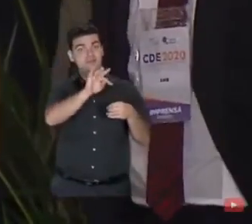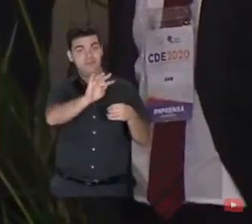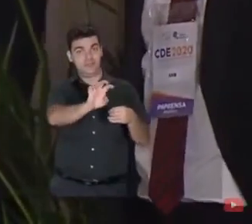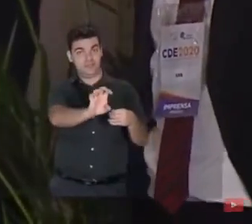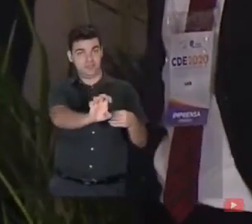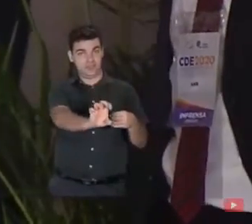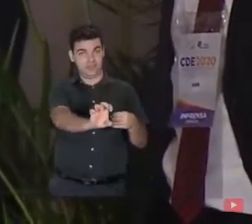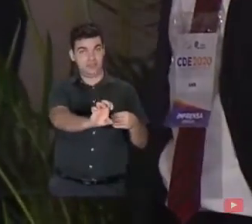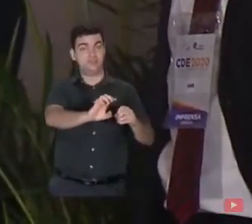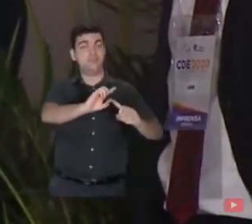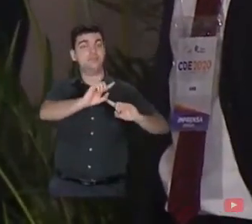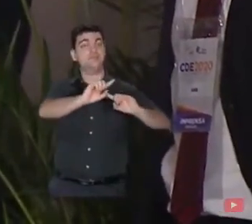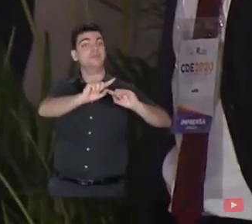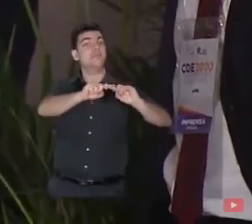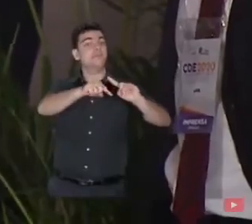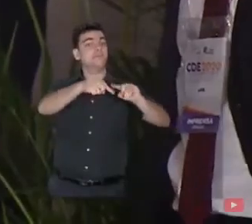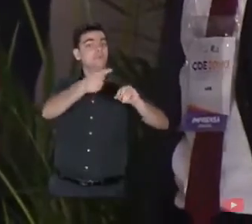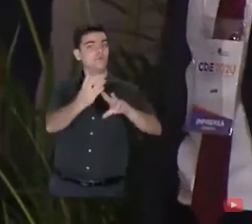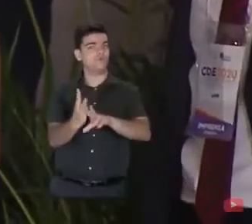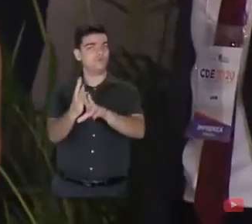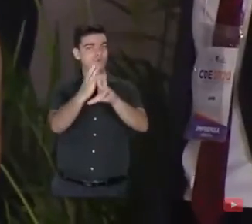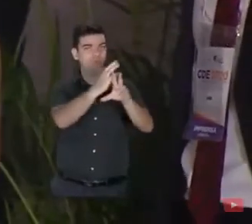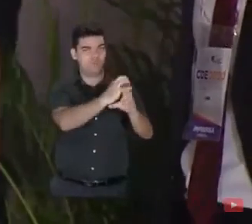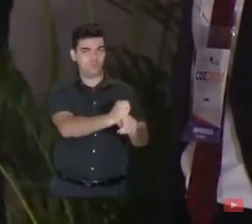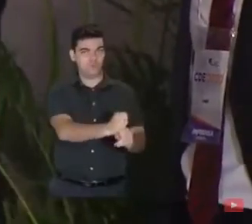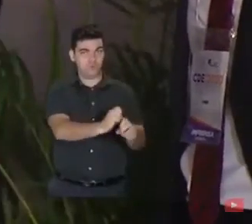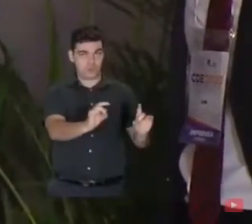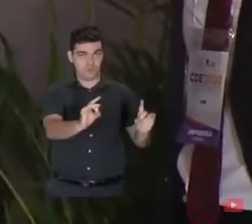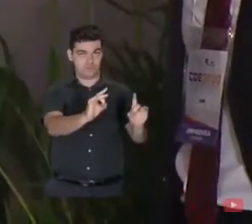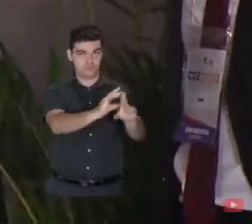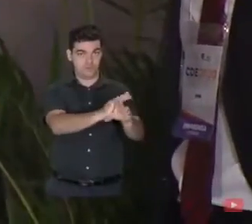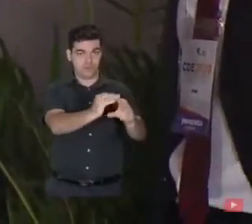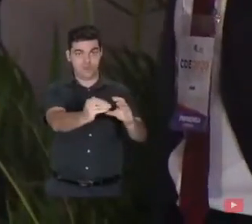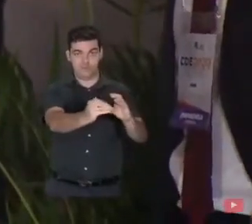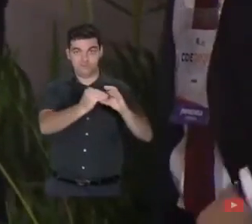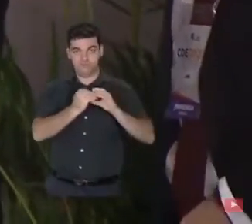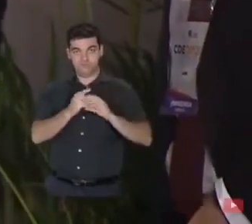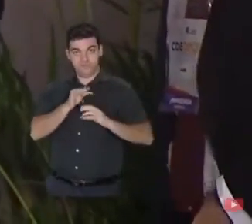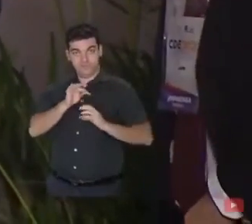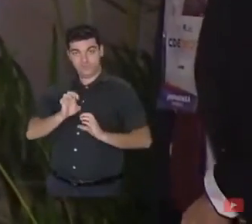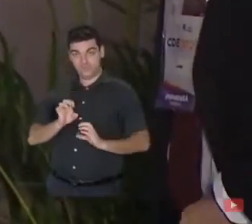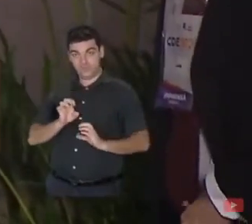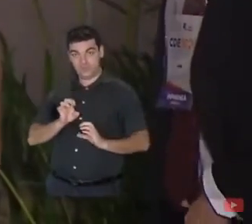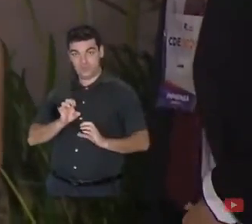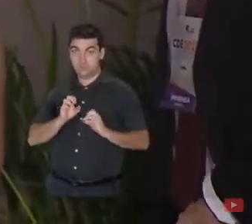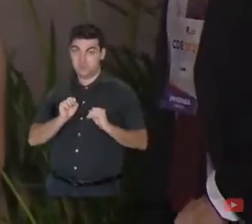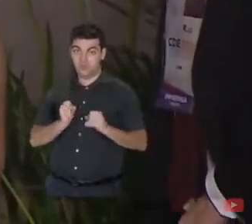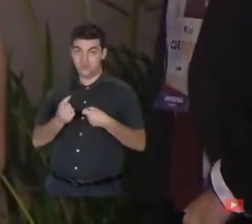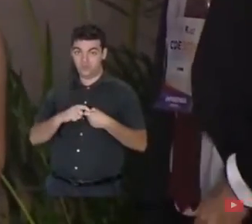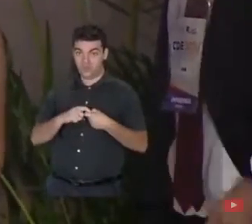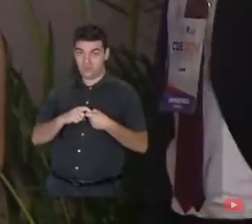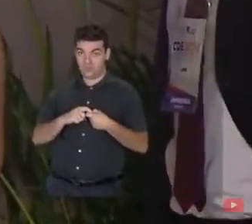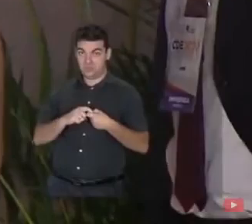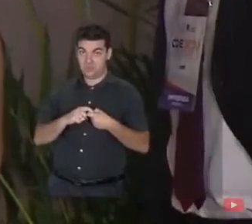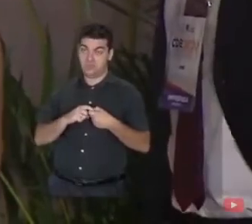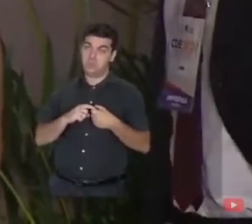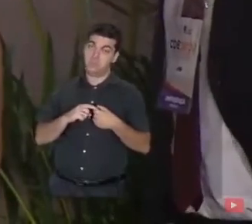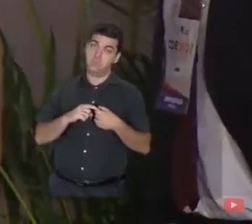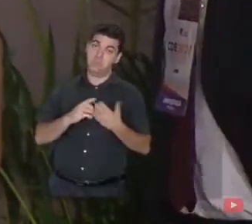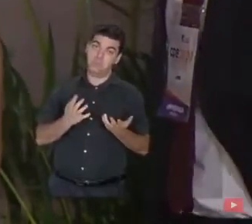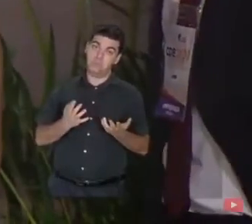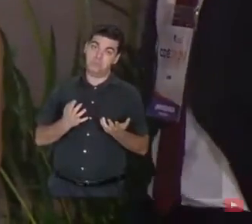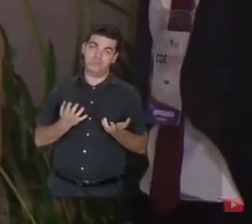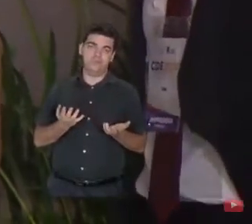TREs, para depois essa informação chegar até o Tribunal Superior,